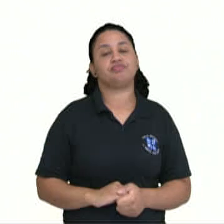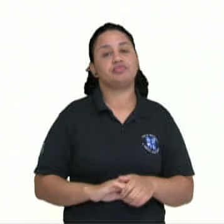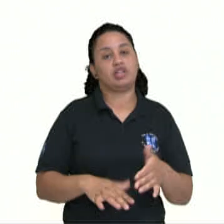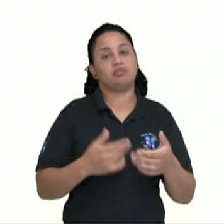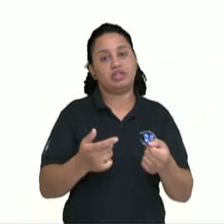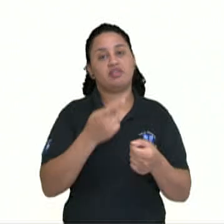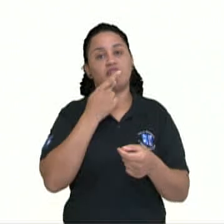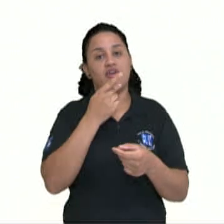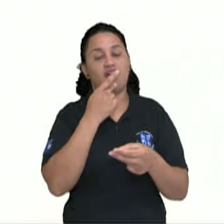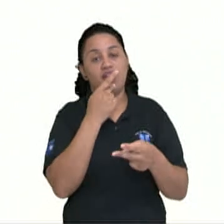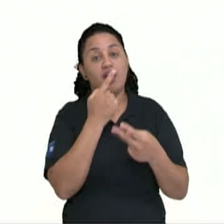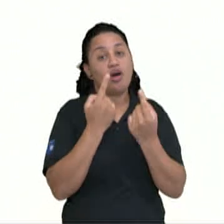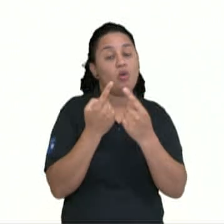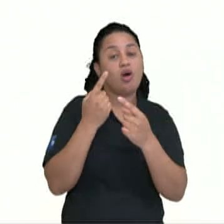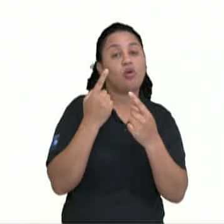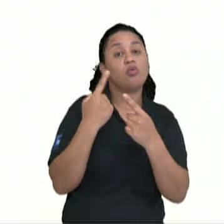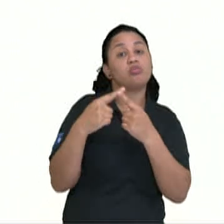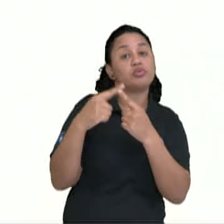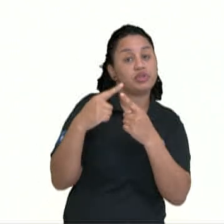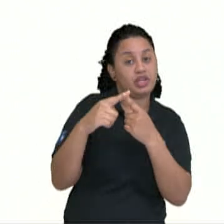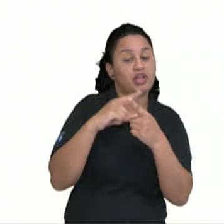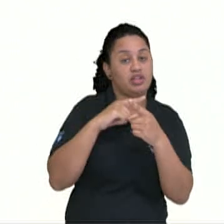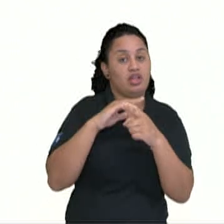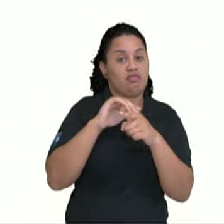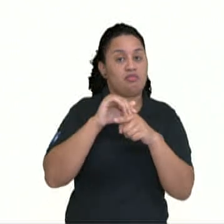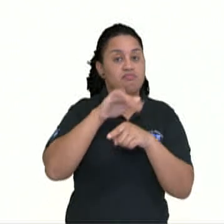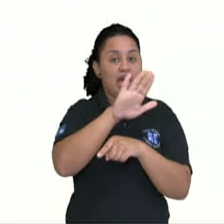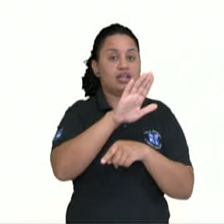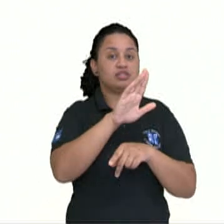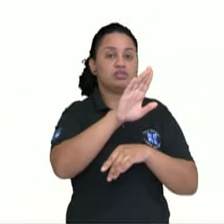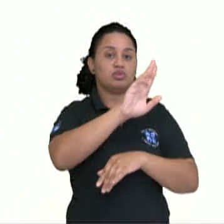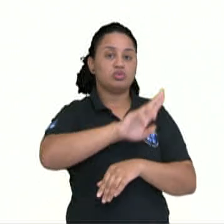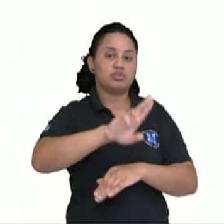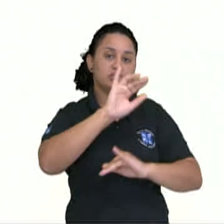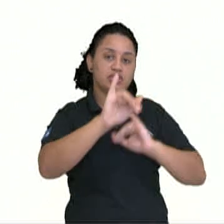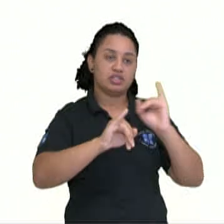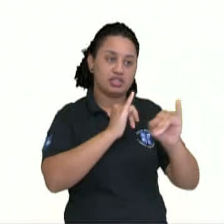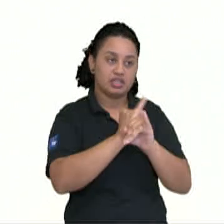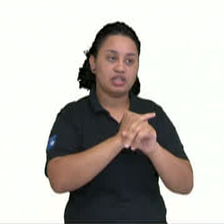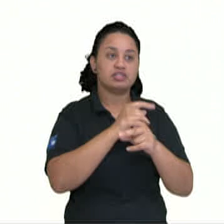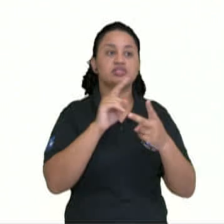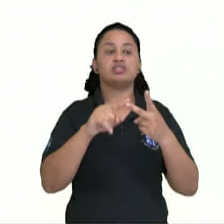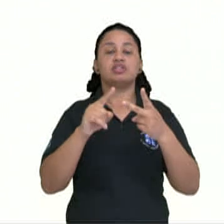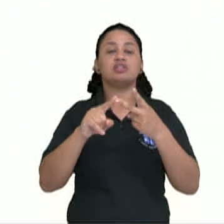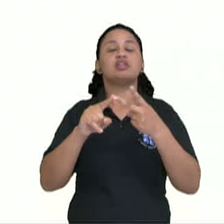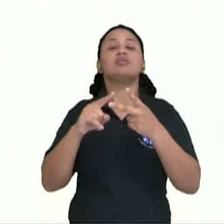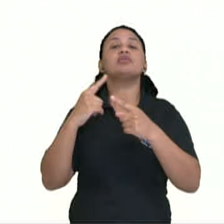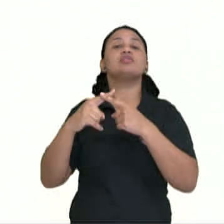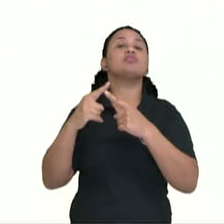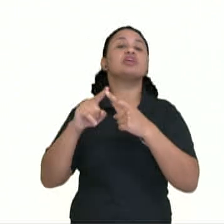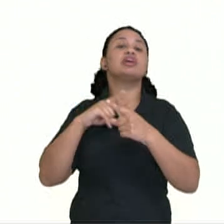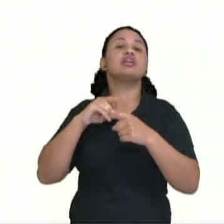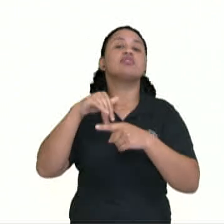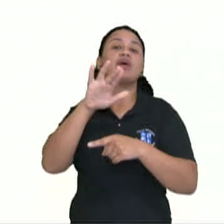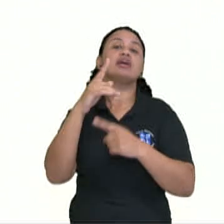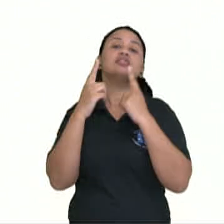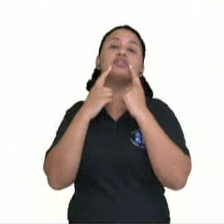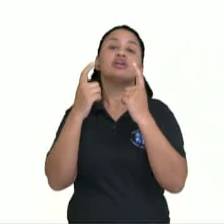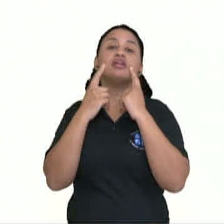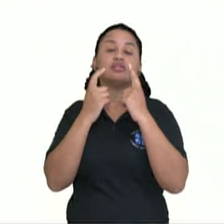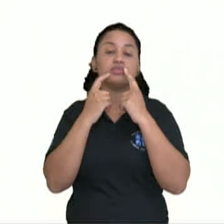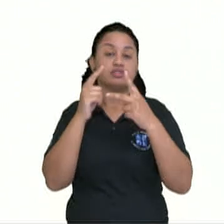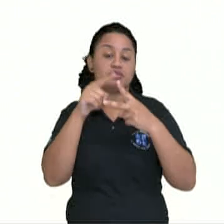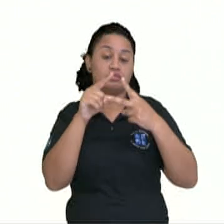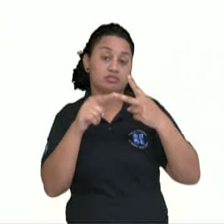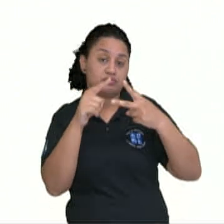dizer qual é o motivo para o aumento do uso da internet e qual é o motivo para o aumento das